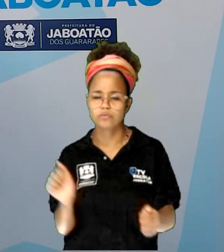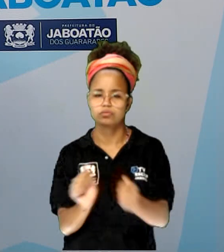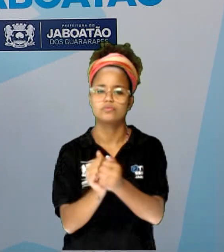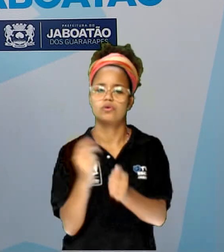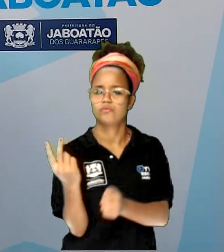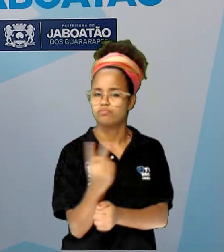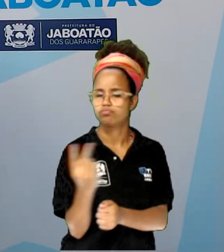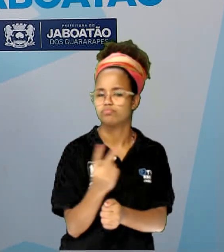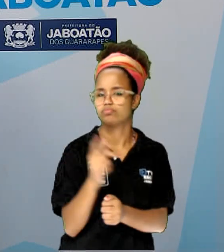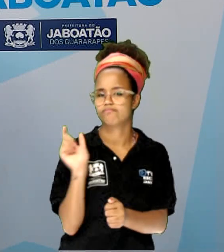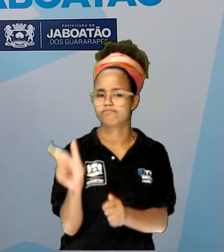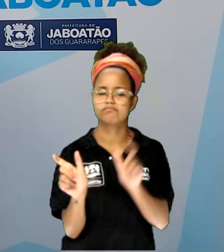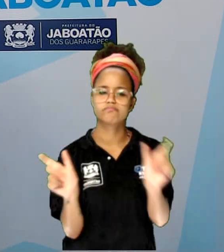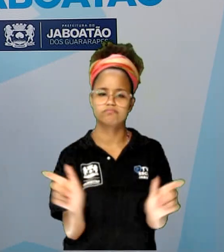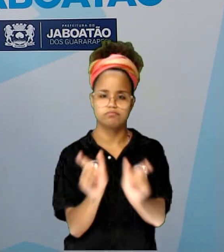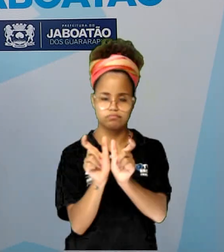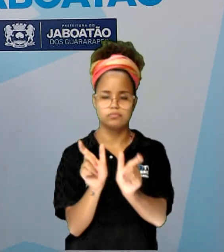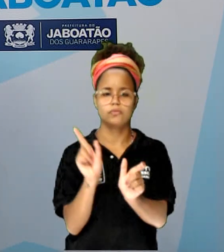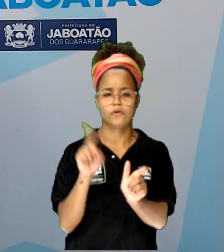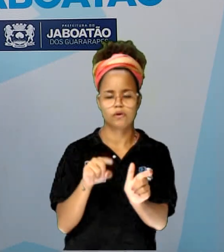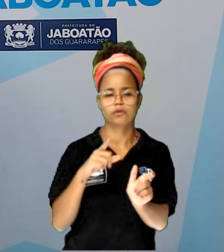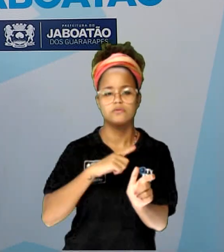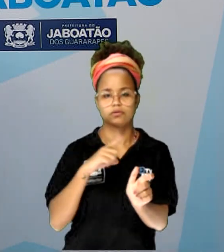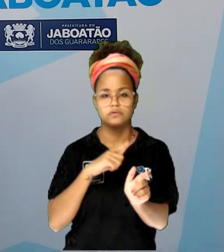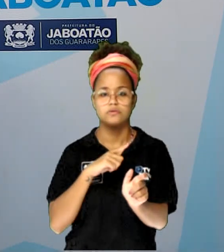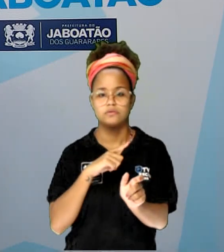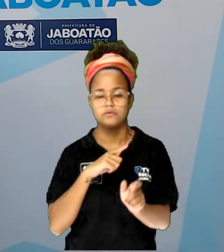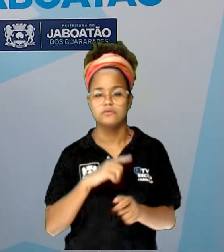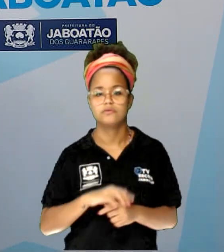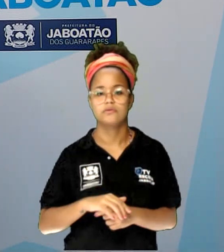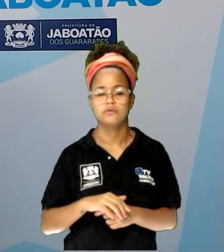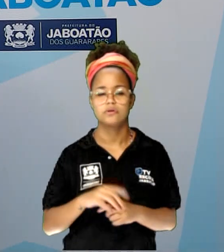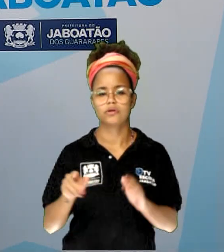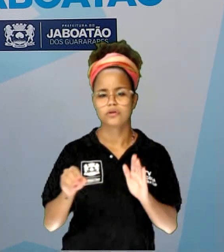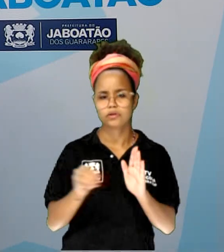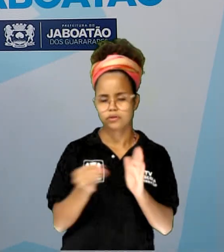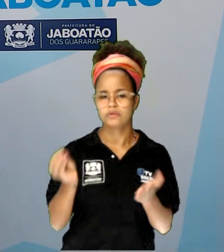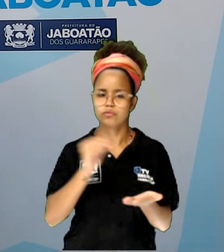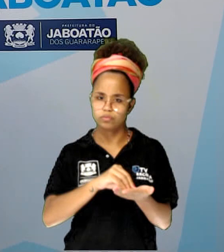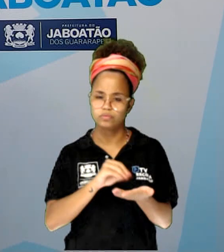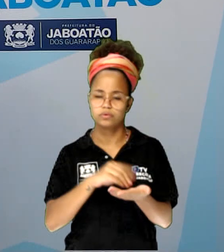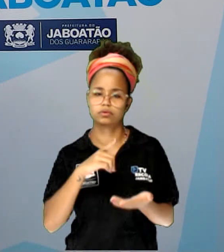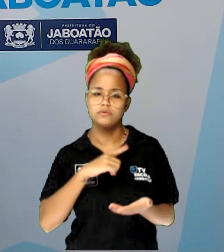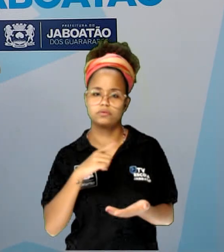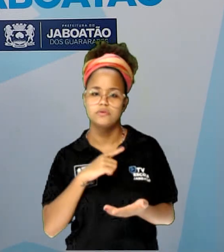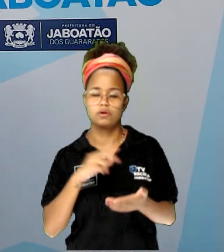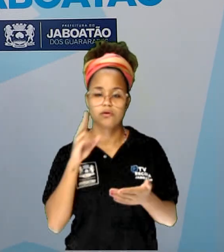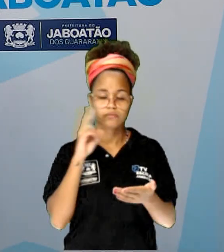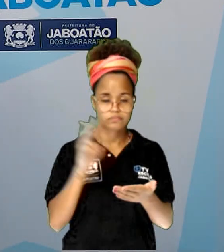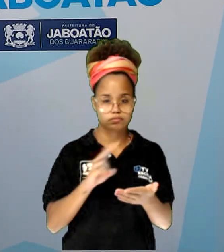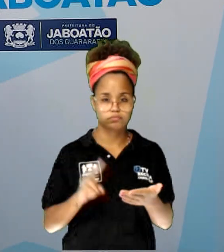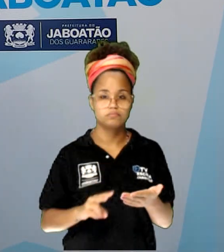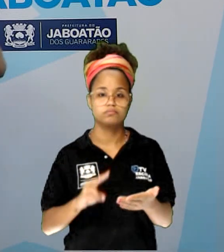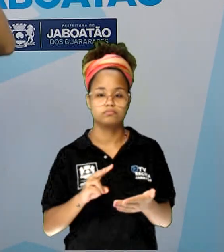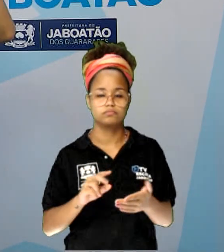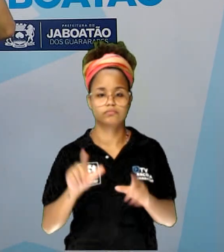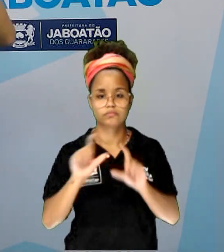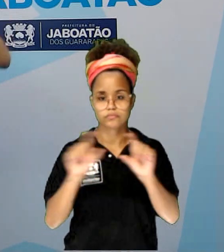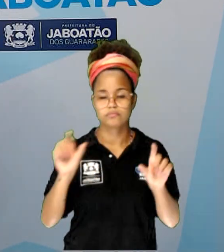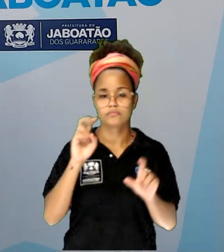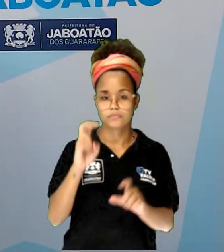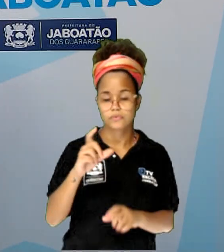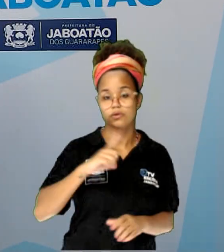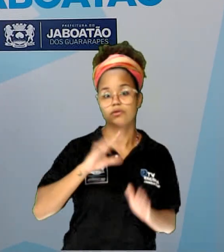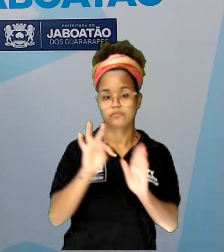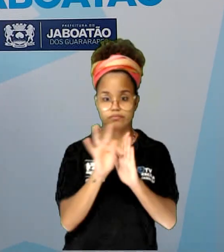dois elementos, é esse efeito que se passa, né? O efeito estilístico que fica aí para dentro da leitura desse item 5 lá no